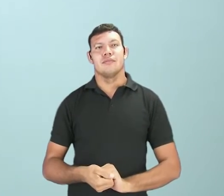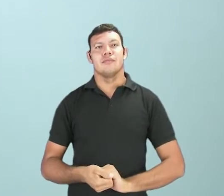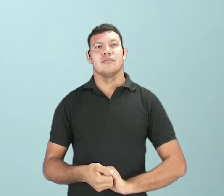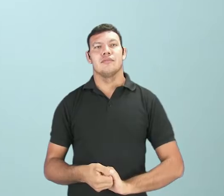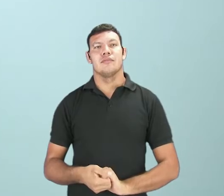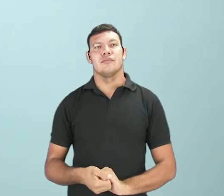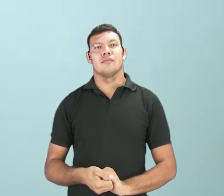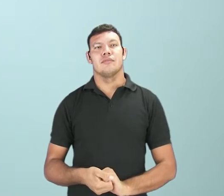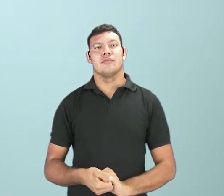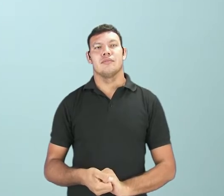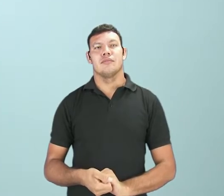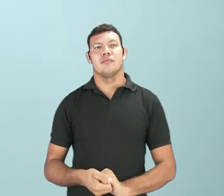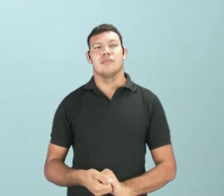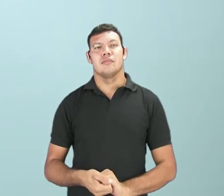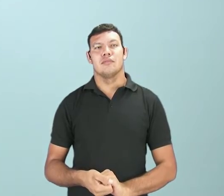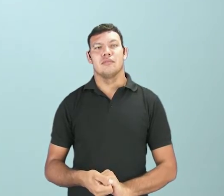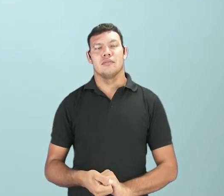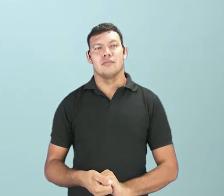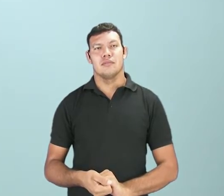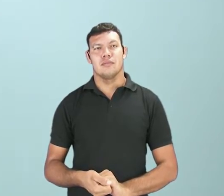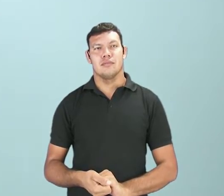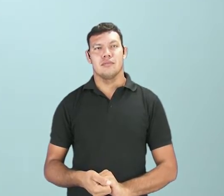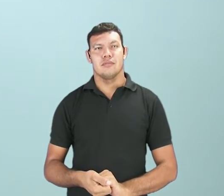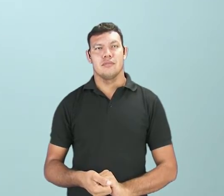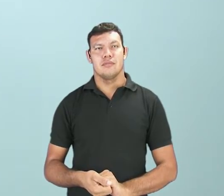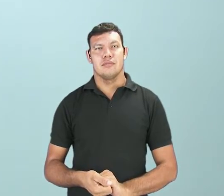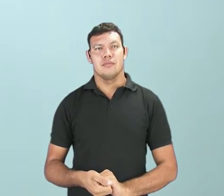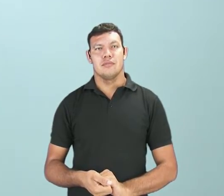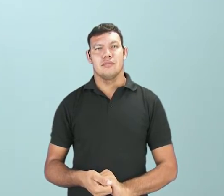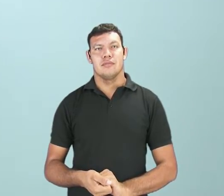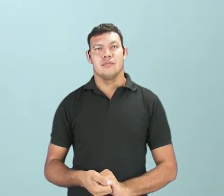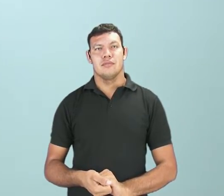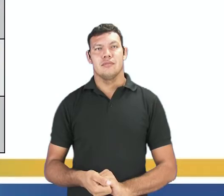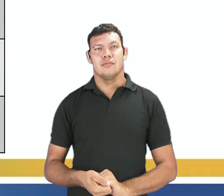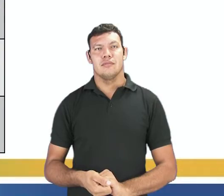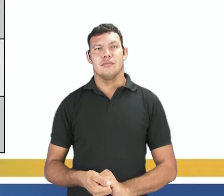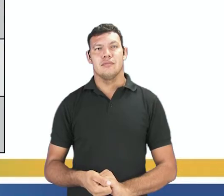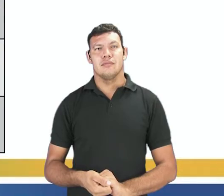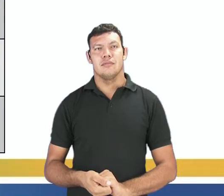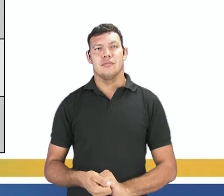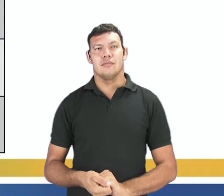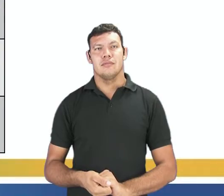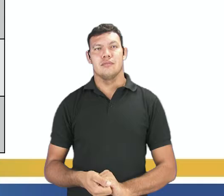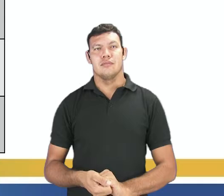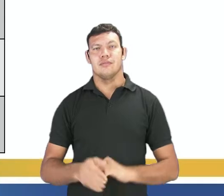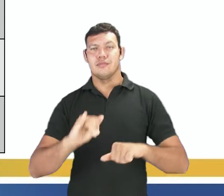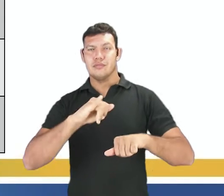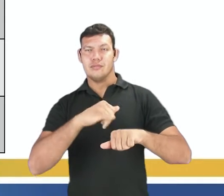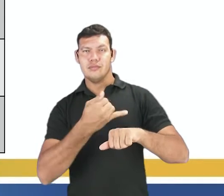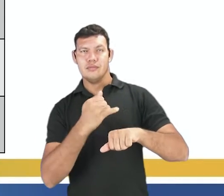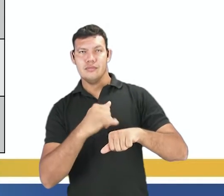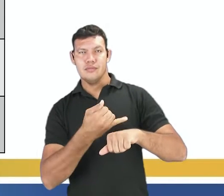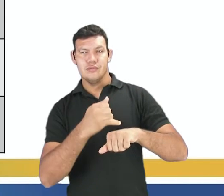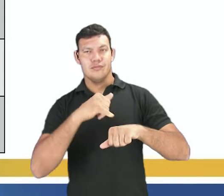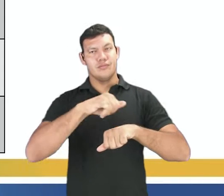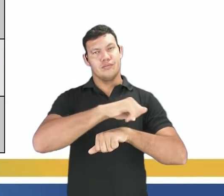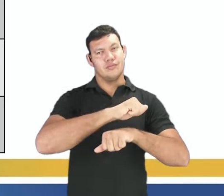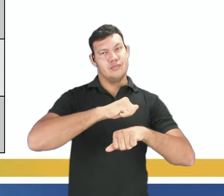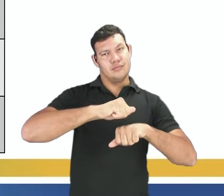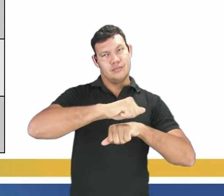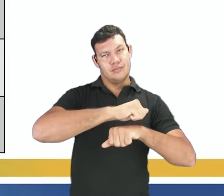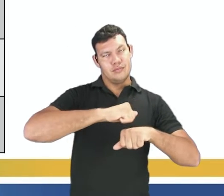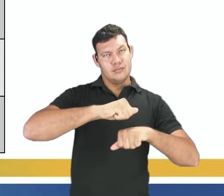nós acrescentamos o er após o adjetivo. Então nós temos ali adjetivos ou advérbios, que também vale